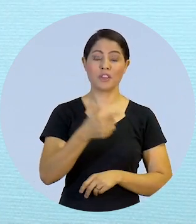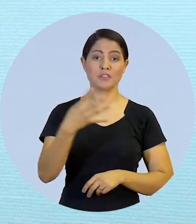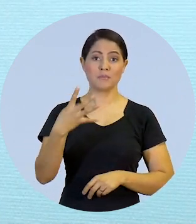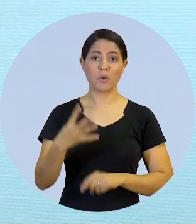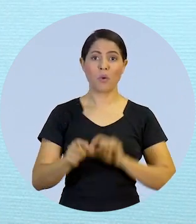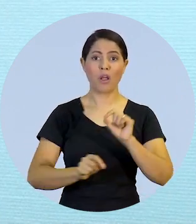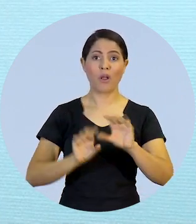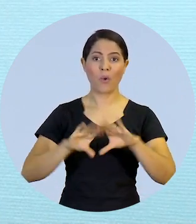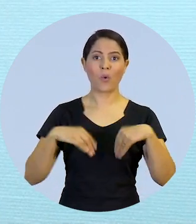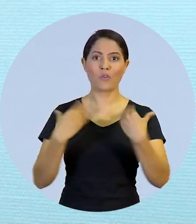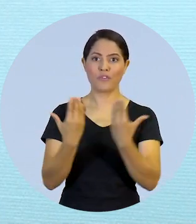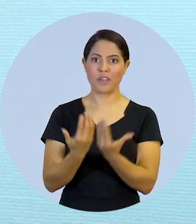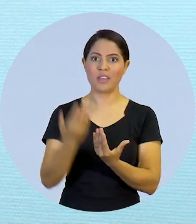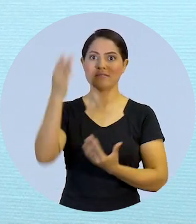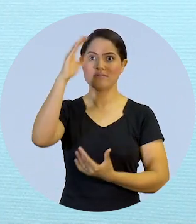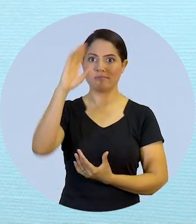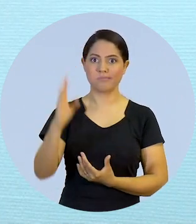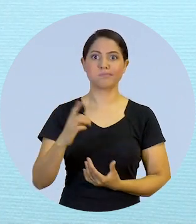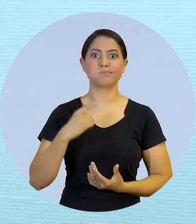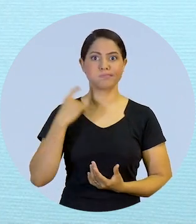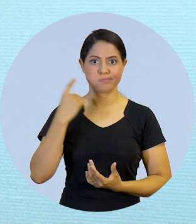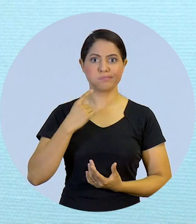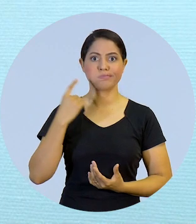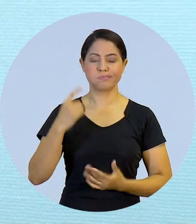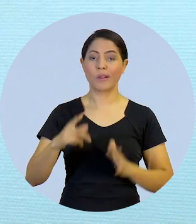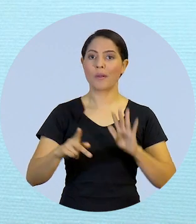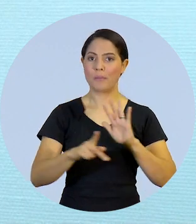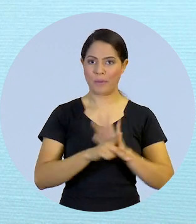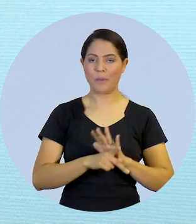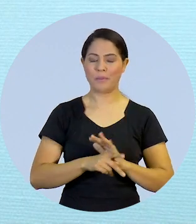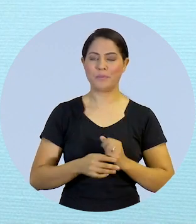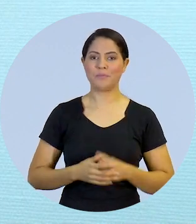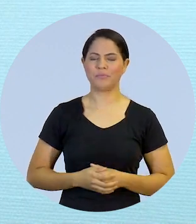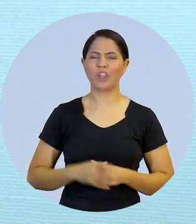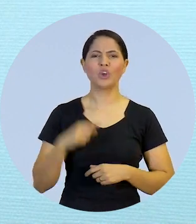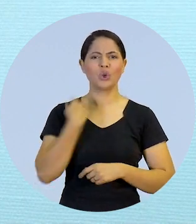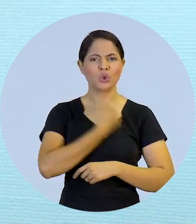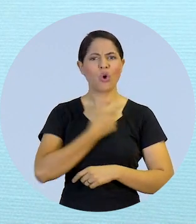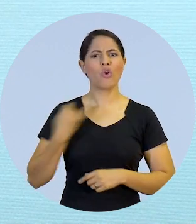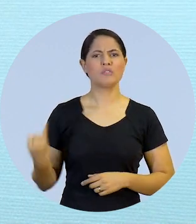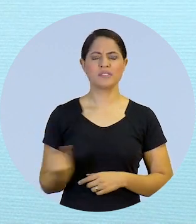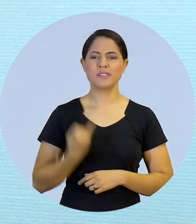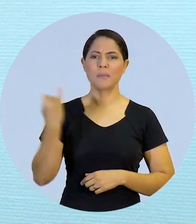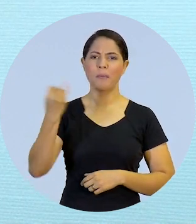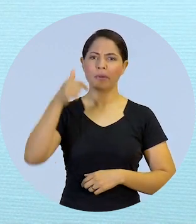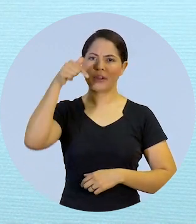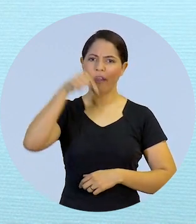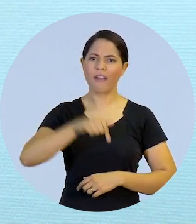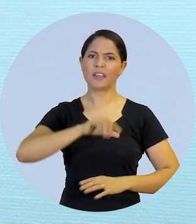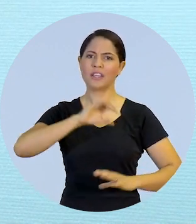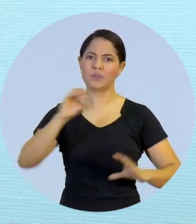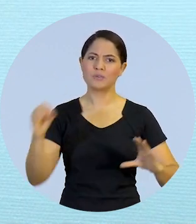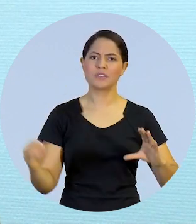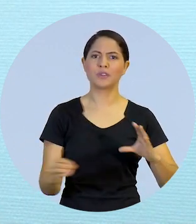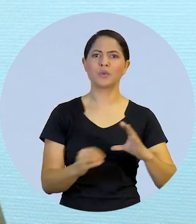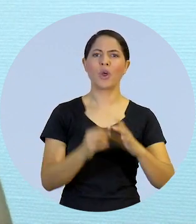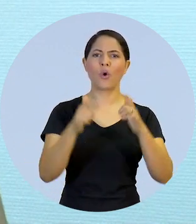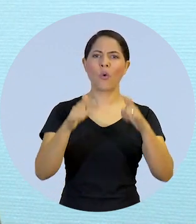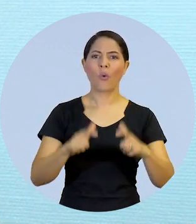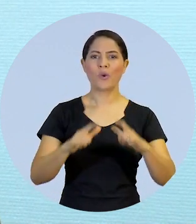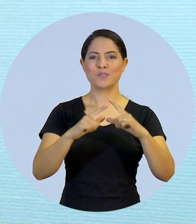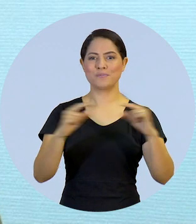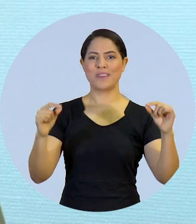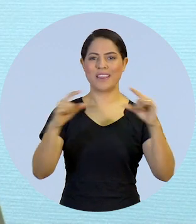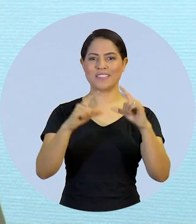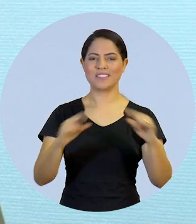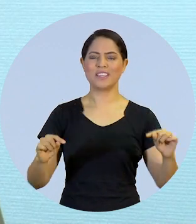Conferência Nacional da Advocacia. É muito importante reunirmos aqui no